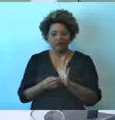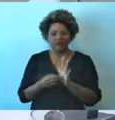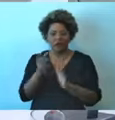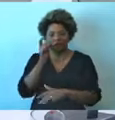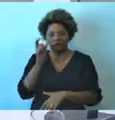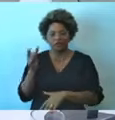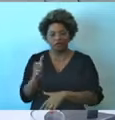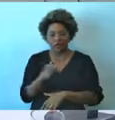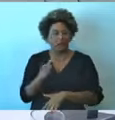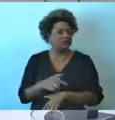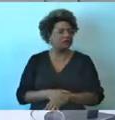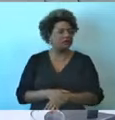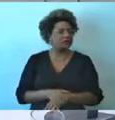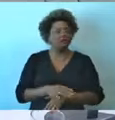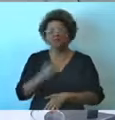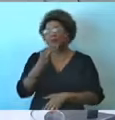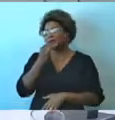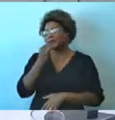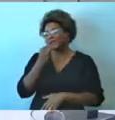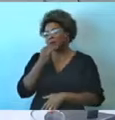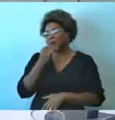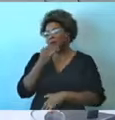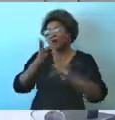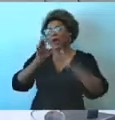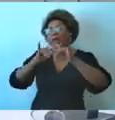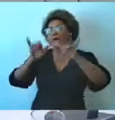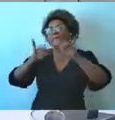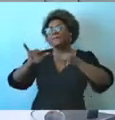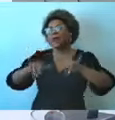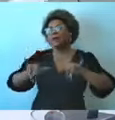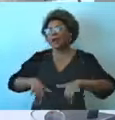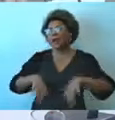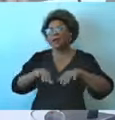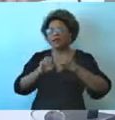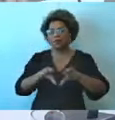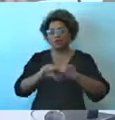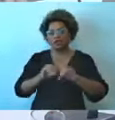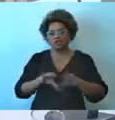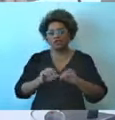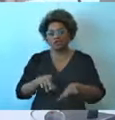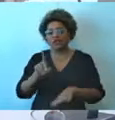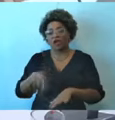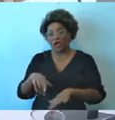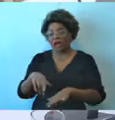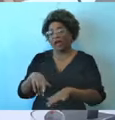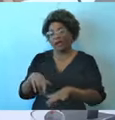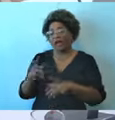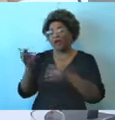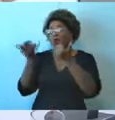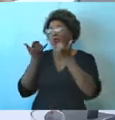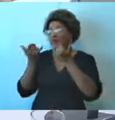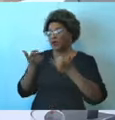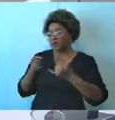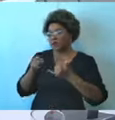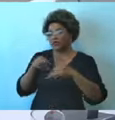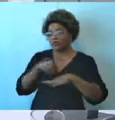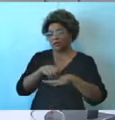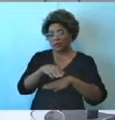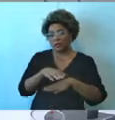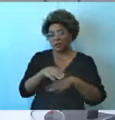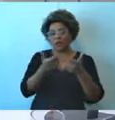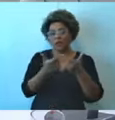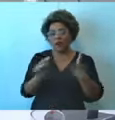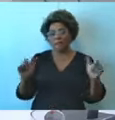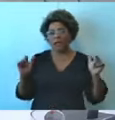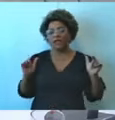como, por exemplo, campanha educativa, acho que um dado que você trouxe, né, que aumenta-se o número de mortes por acidente de moto a